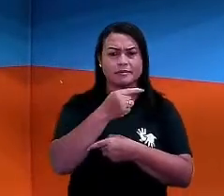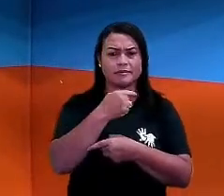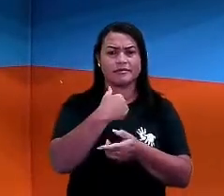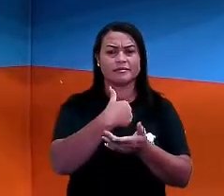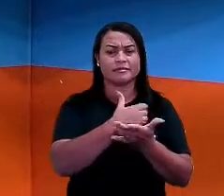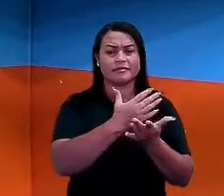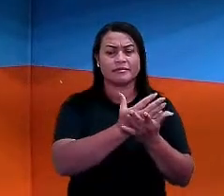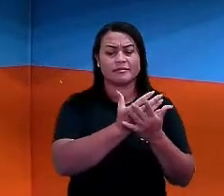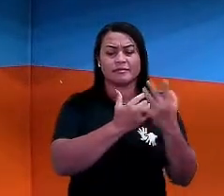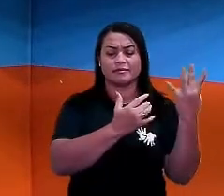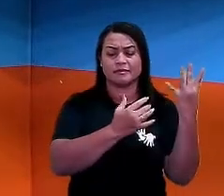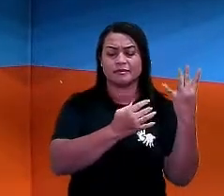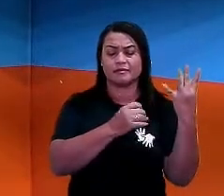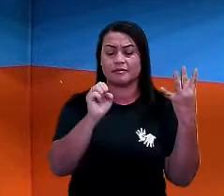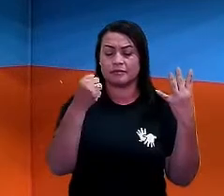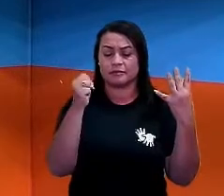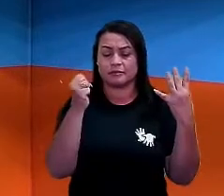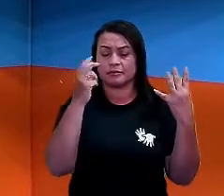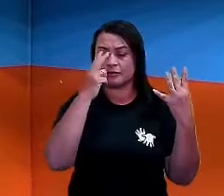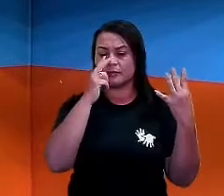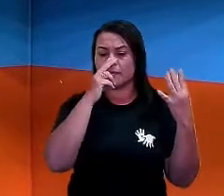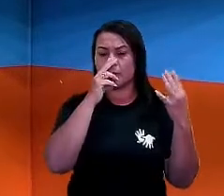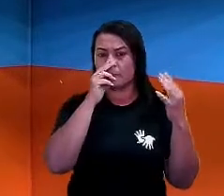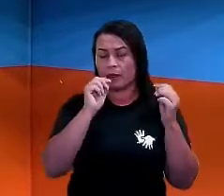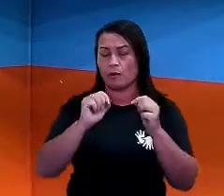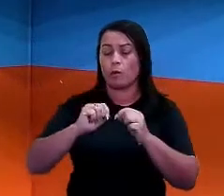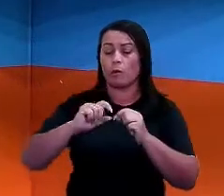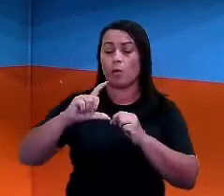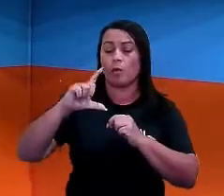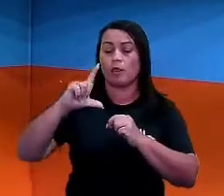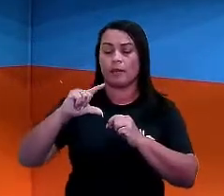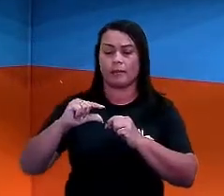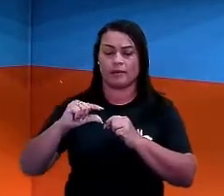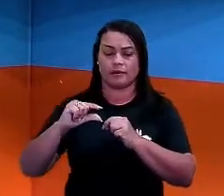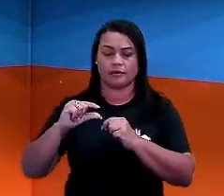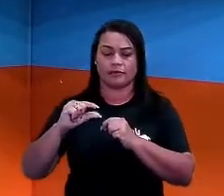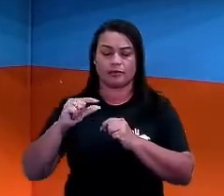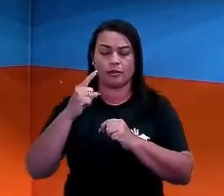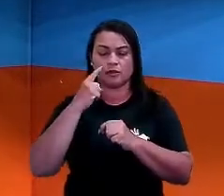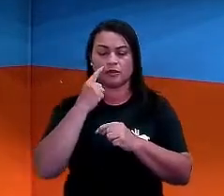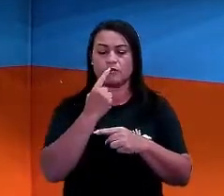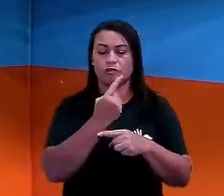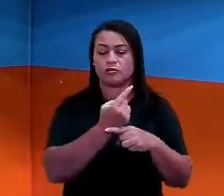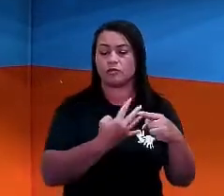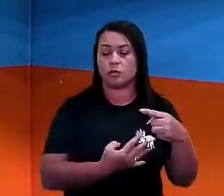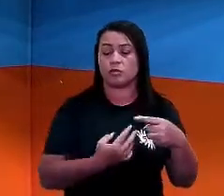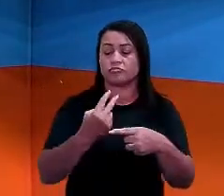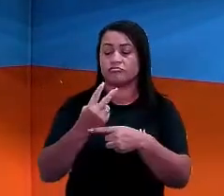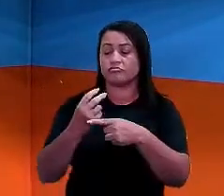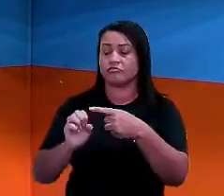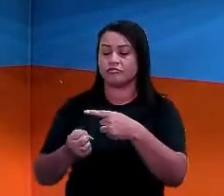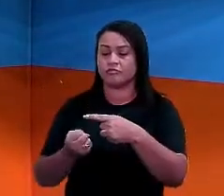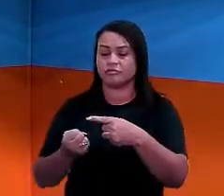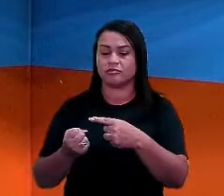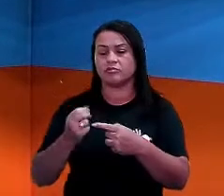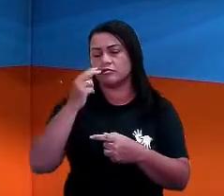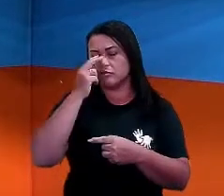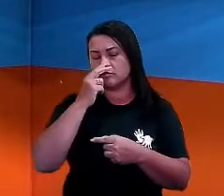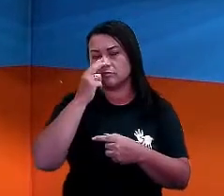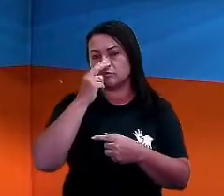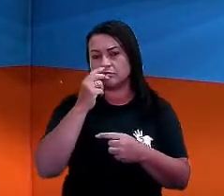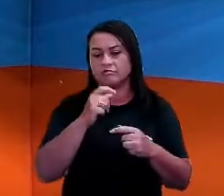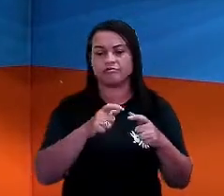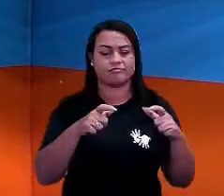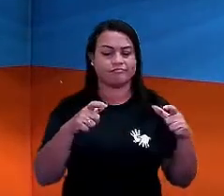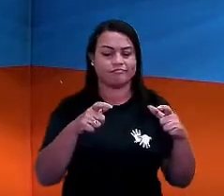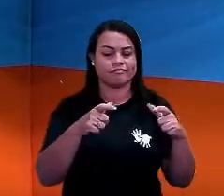Então, uma fração equivalente é isso. É quando eu faço as outras frações, mas representa o mesmo